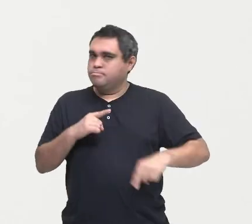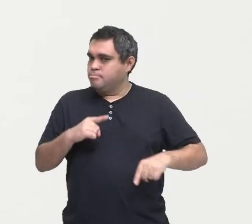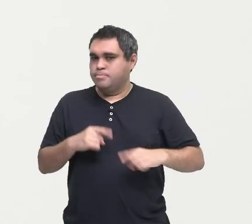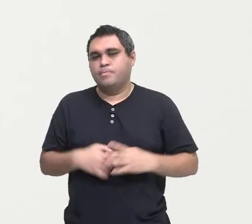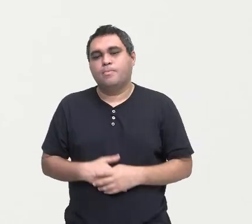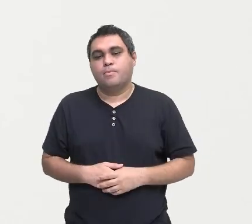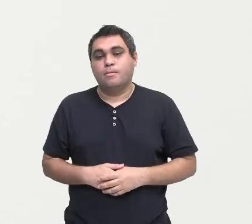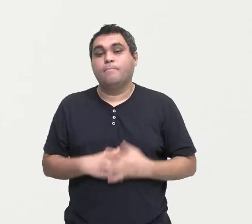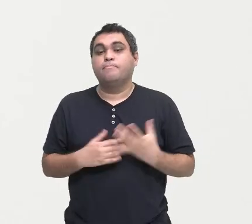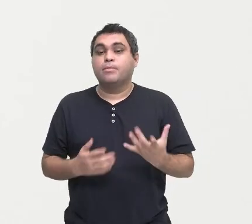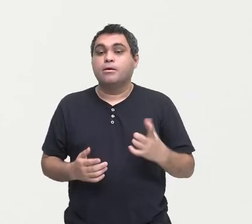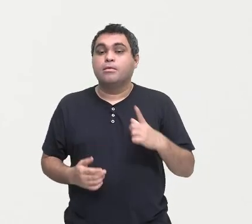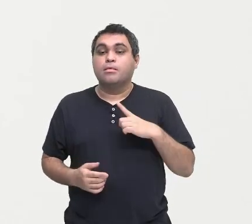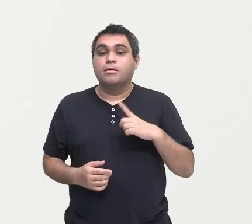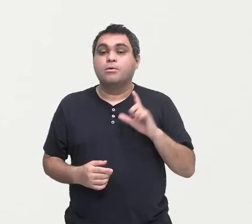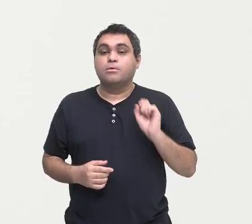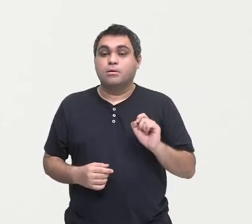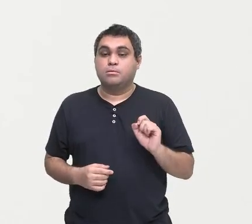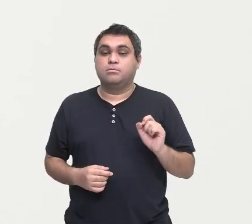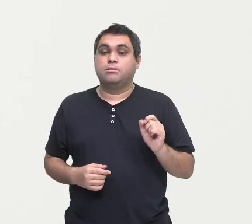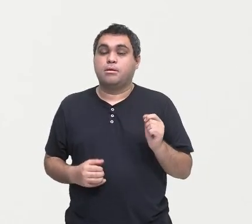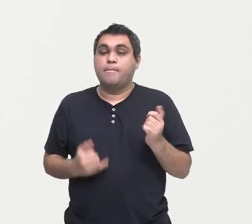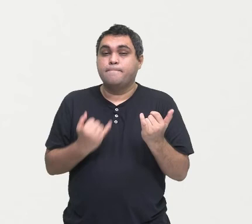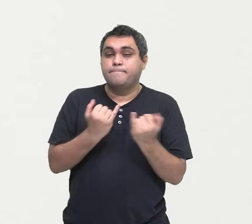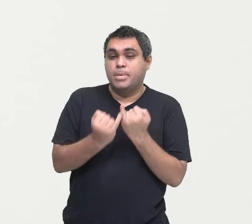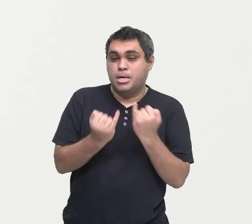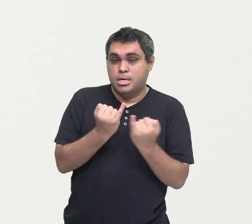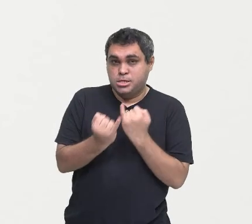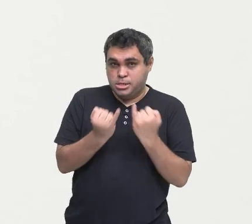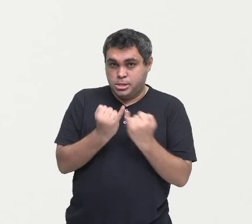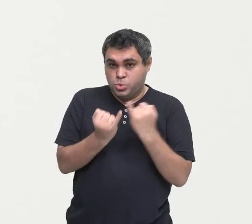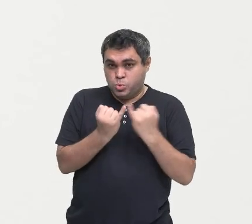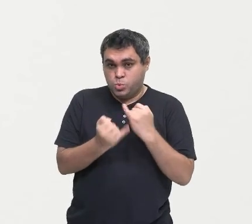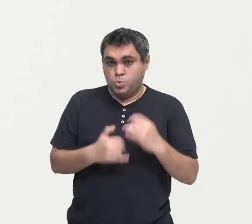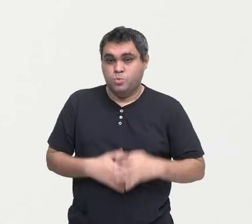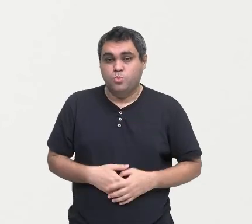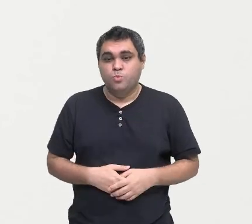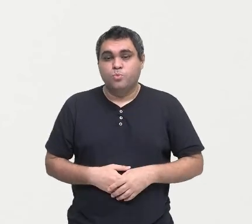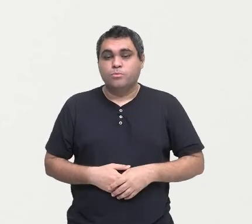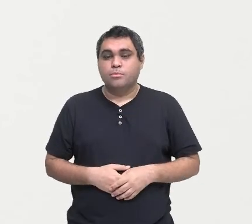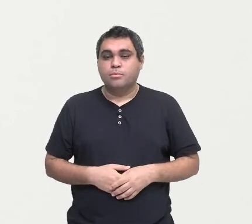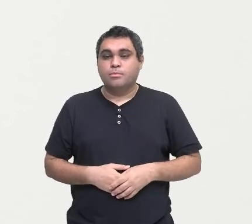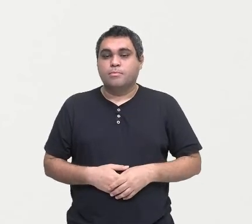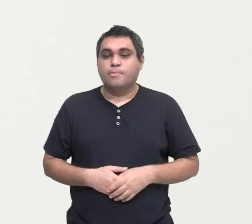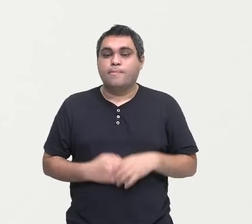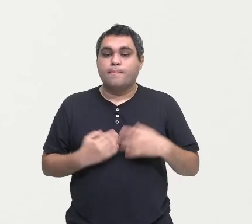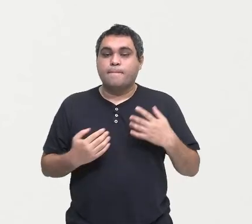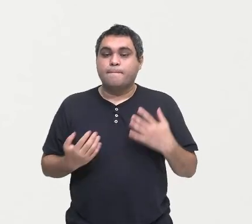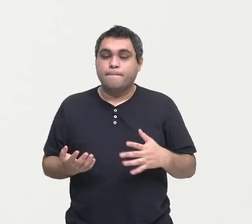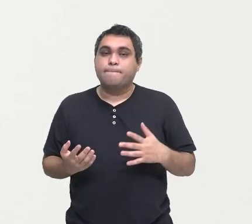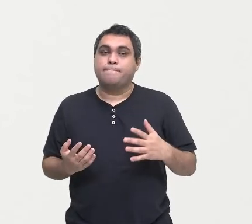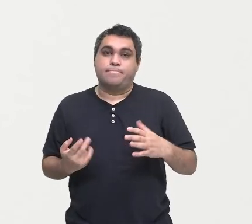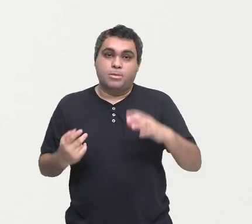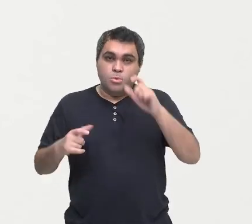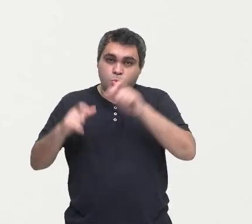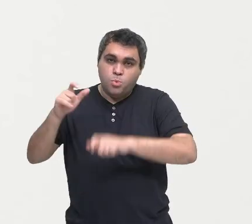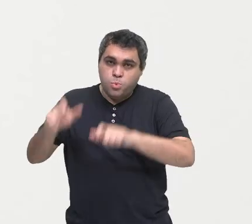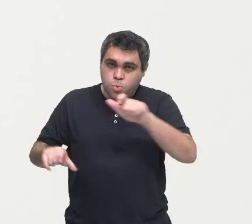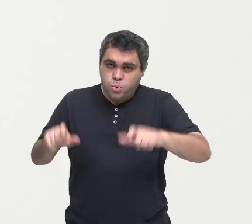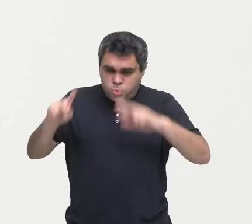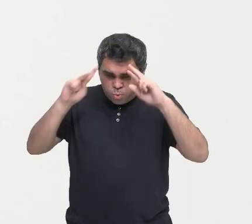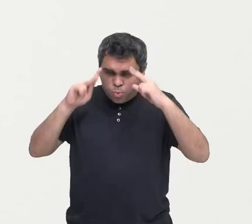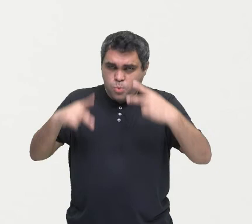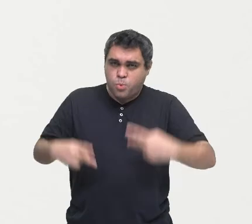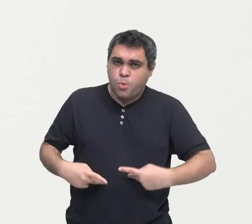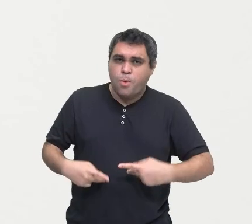Então o que nós temos aqui que mais está caracterizando aqui o teatro? A preocupação com o homem e